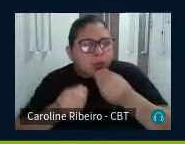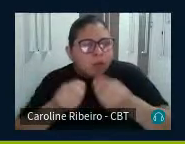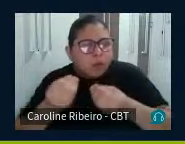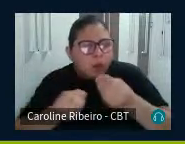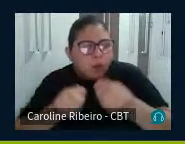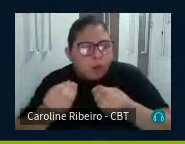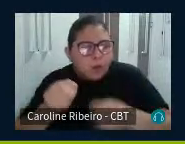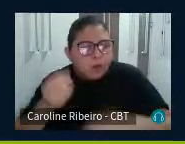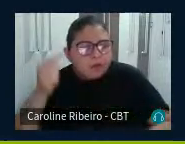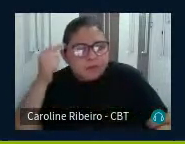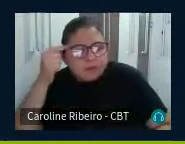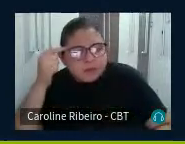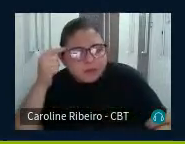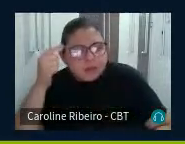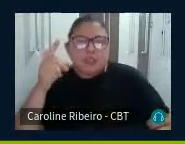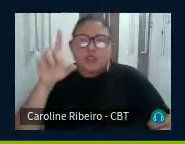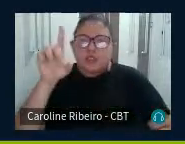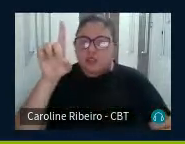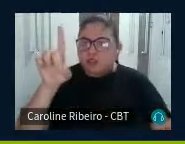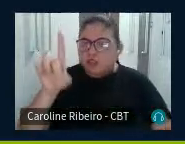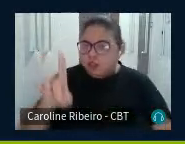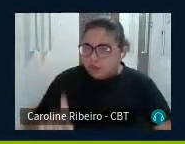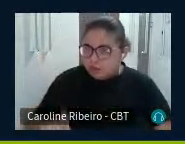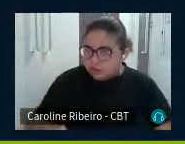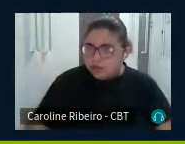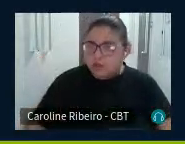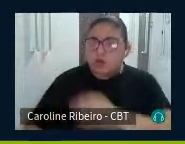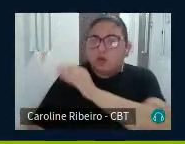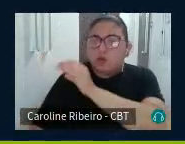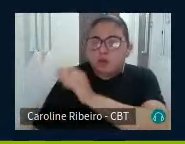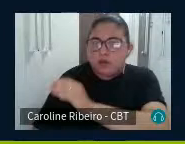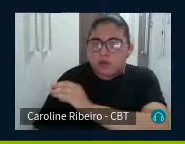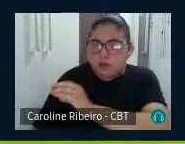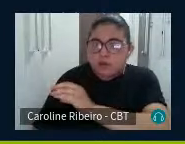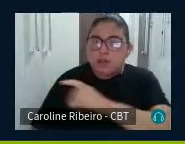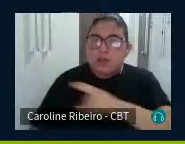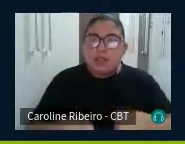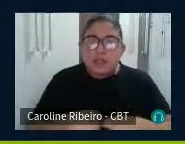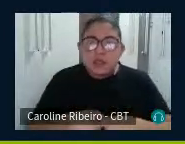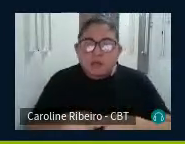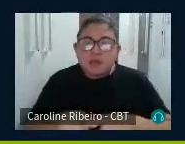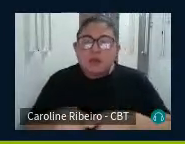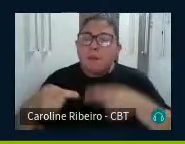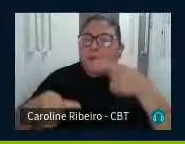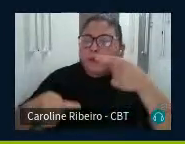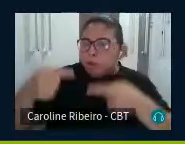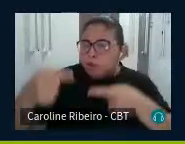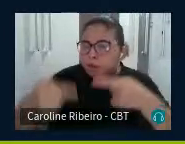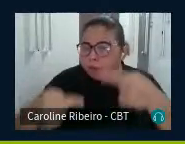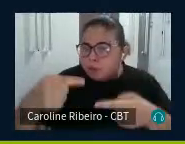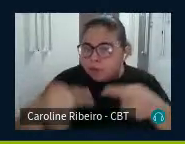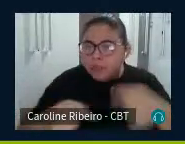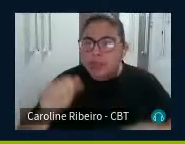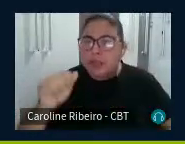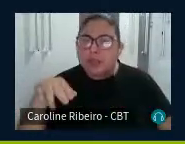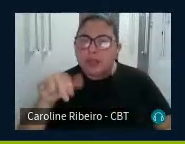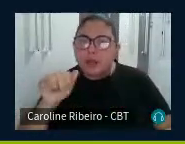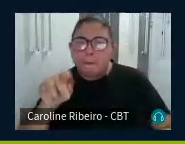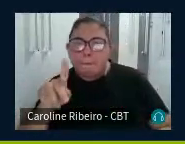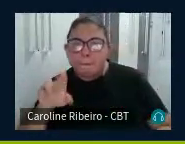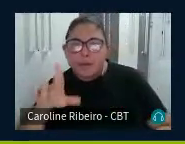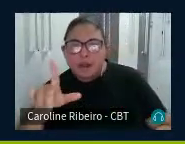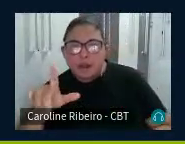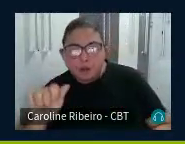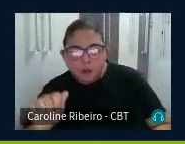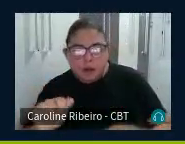toda a gestão do campus, conversando conosco, professor Robson, professora Ana Paula, professor Xerxes,